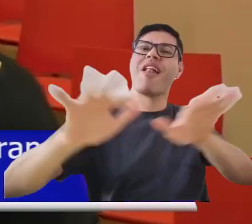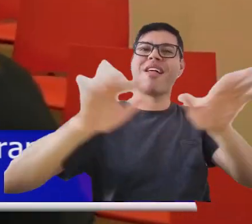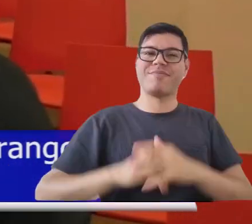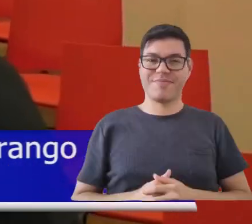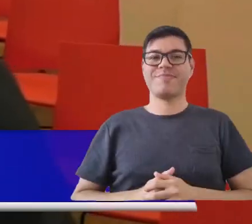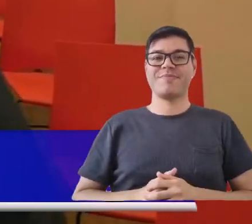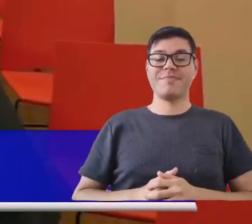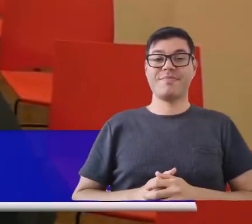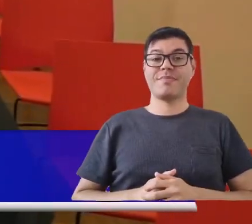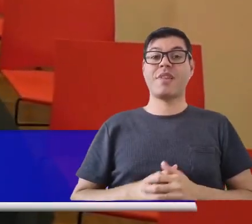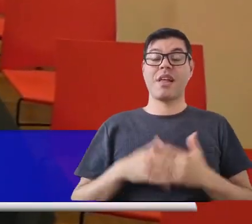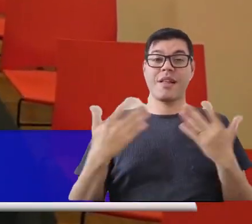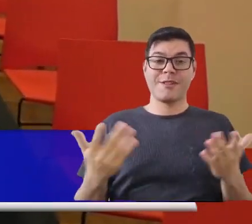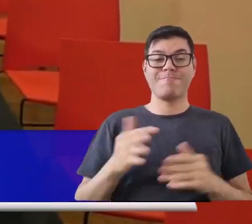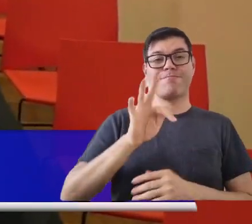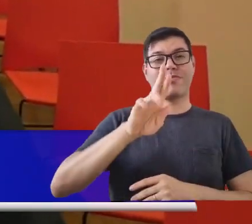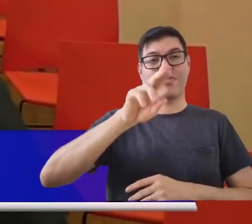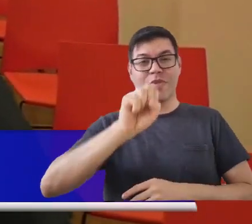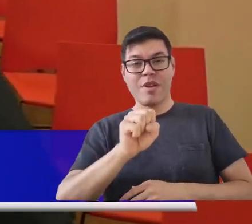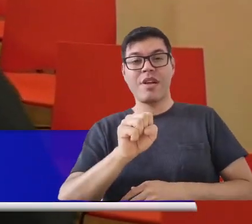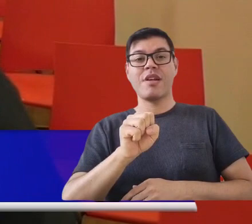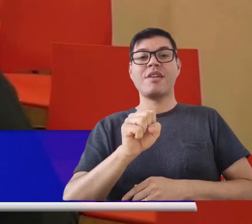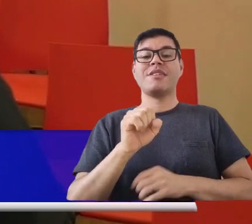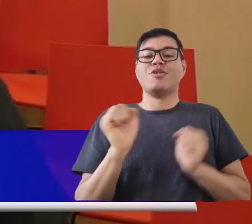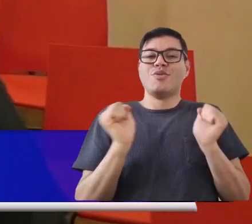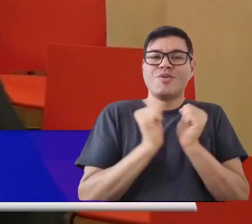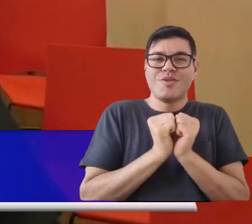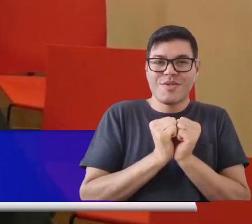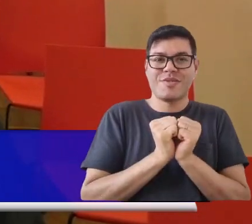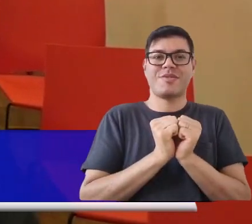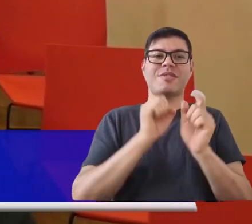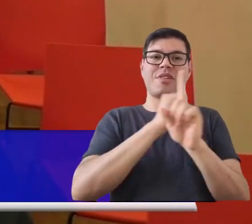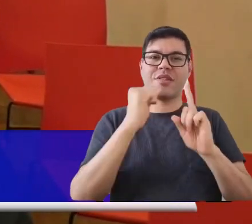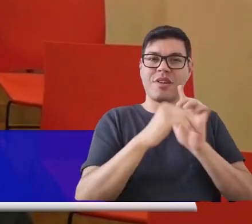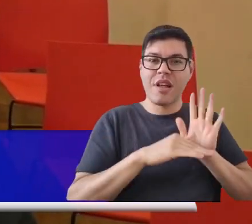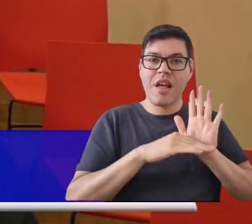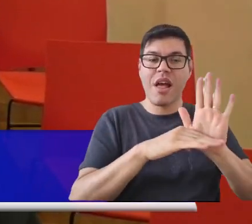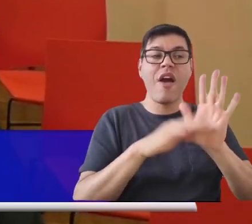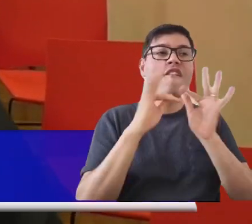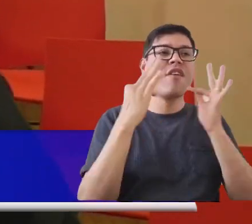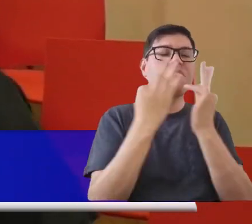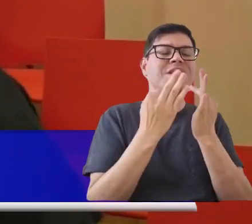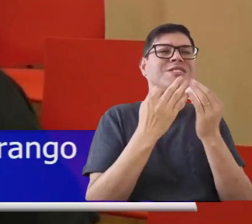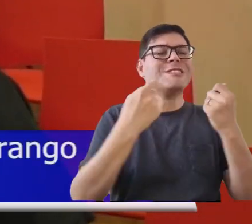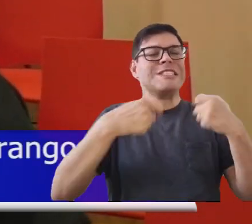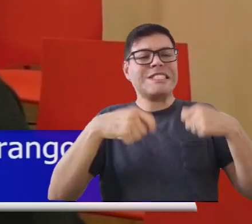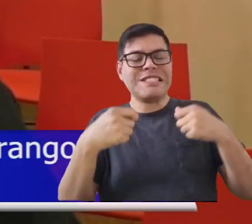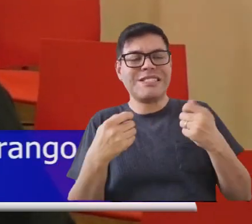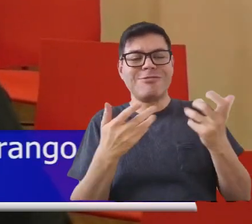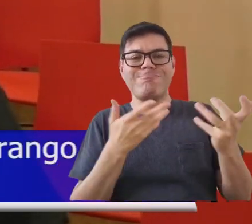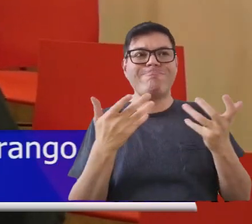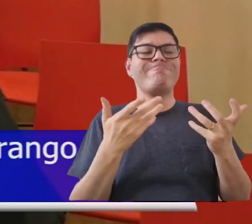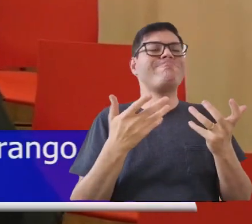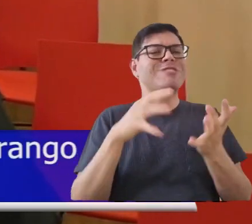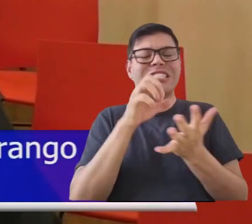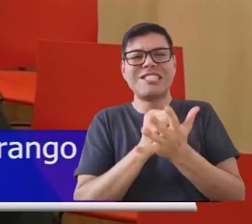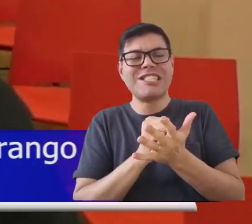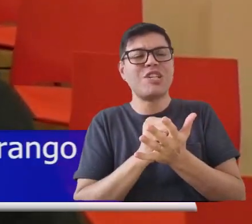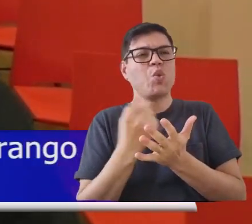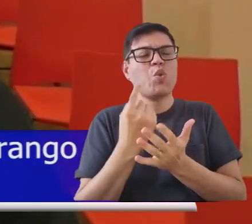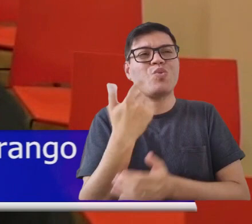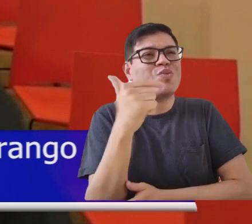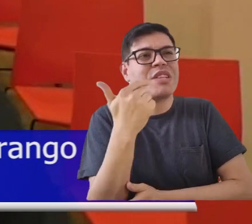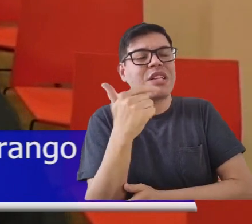O Fundo Social, ele é um braço, né, da assistência social. A gente atende as famílias que não têm perfil de cadastro